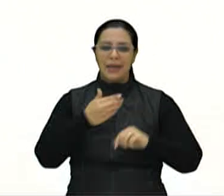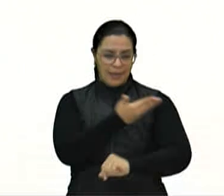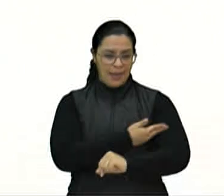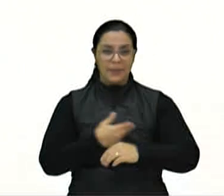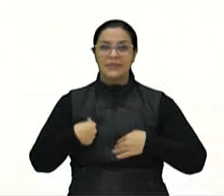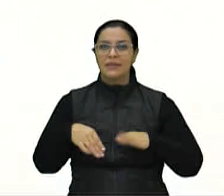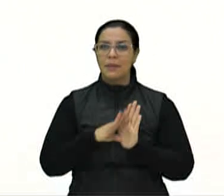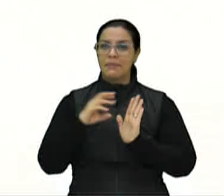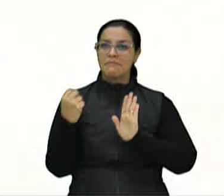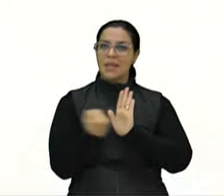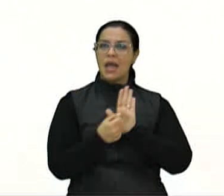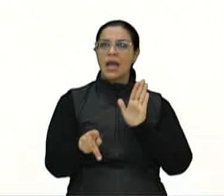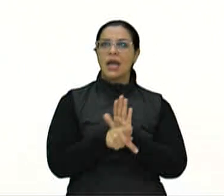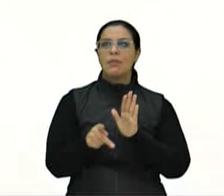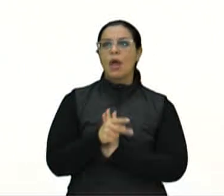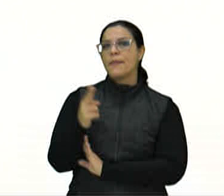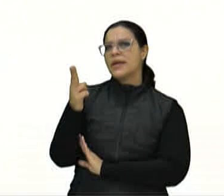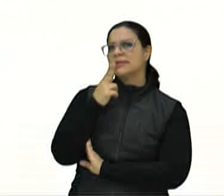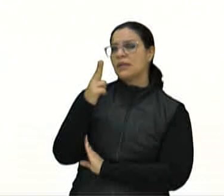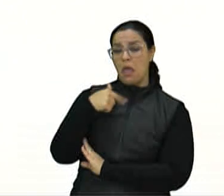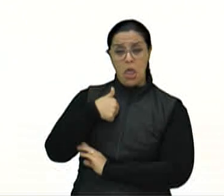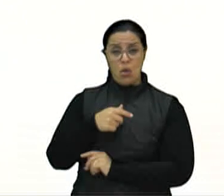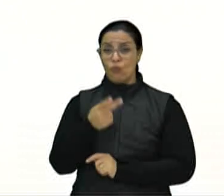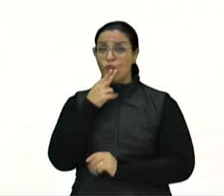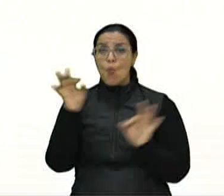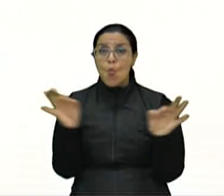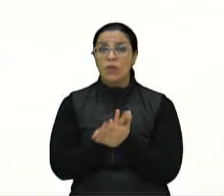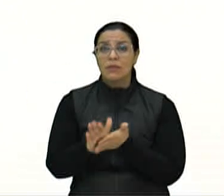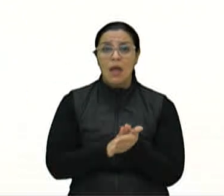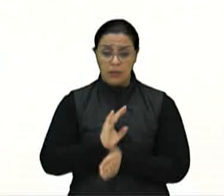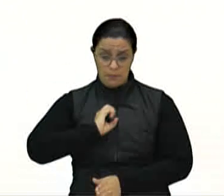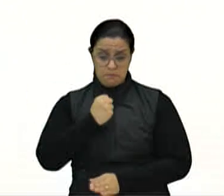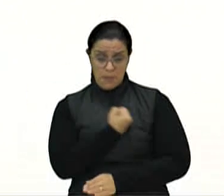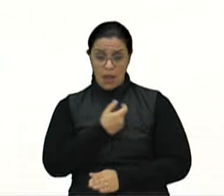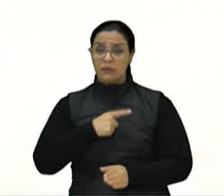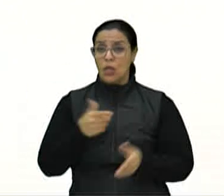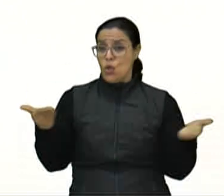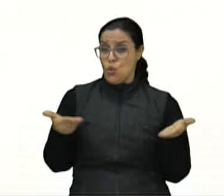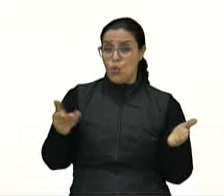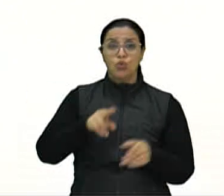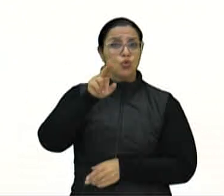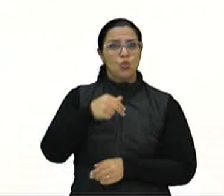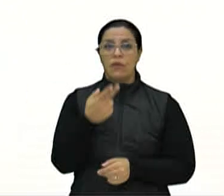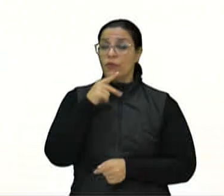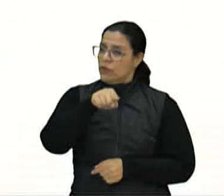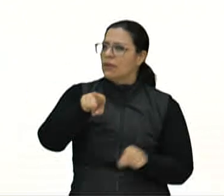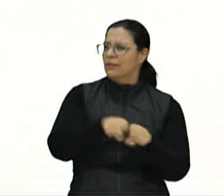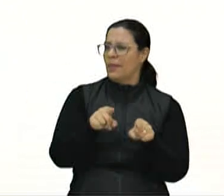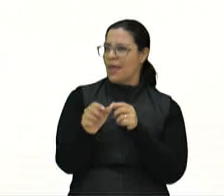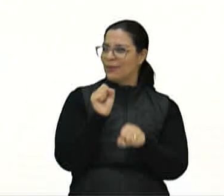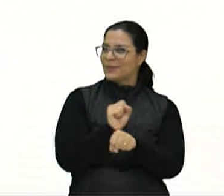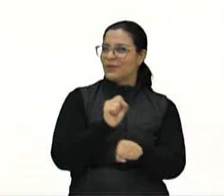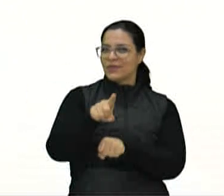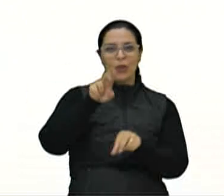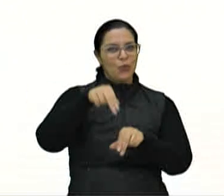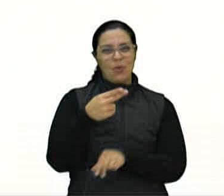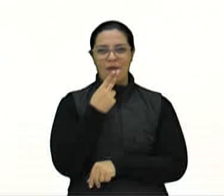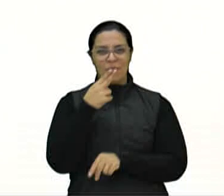camiseta, a marca de cigarro, que não fumo, e até hoje não fumei. Espero que você nunca fume. Essa